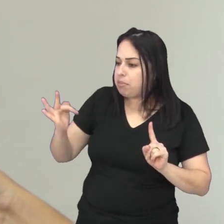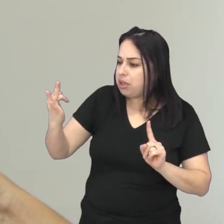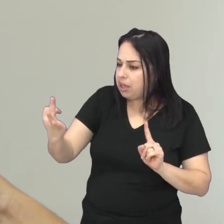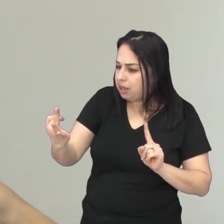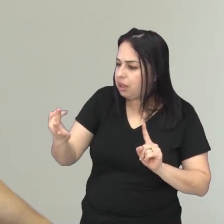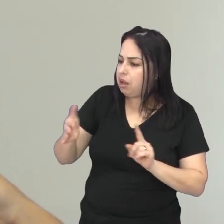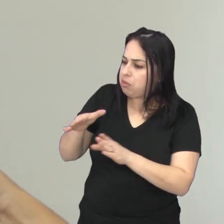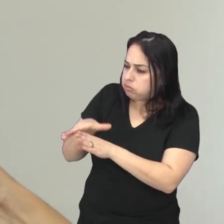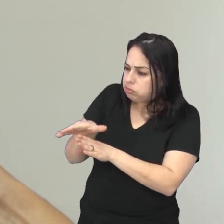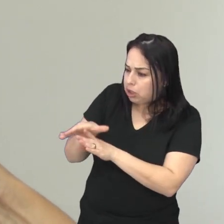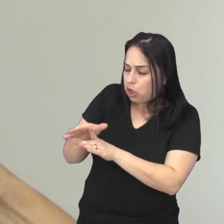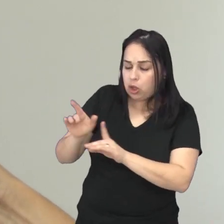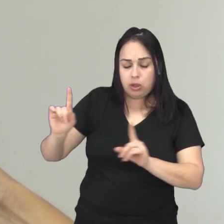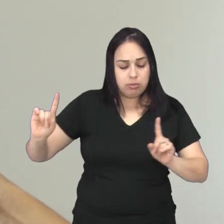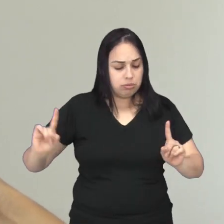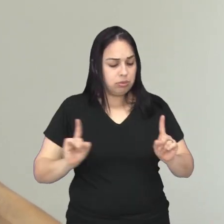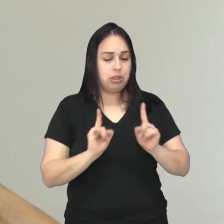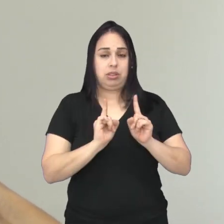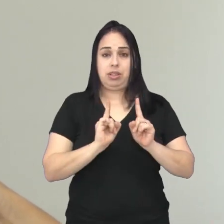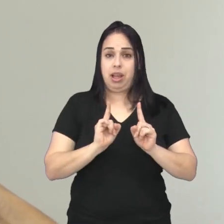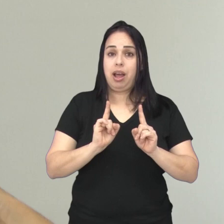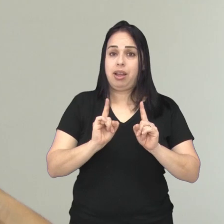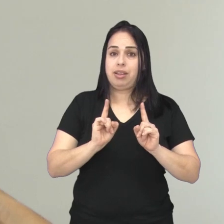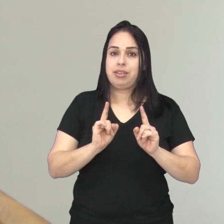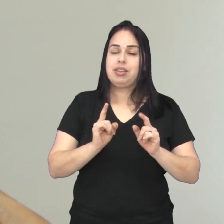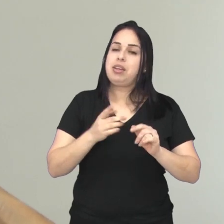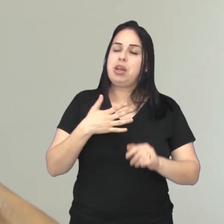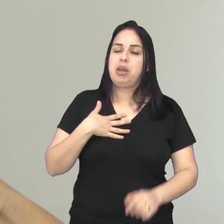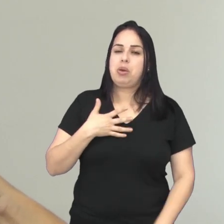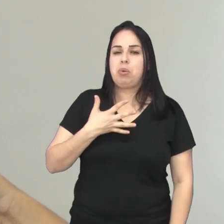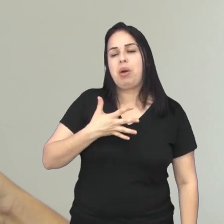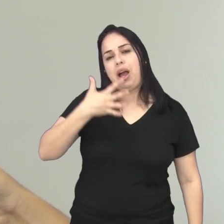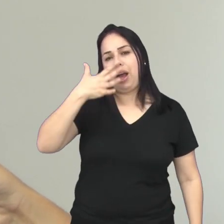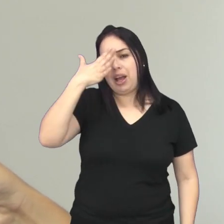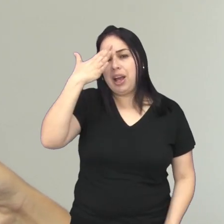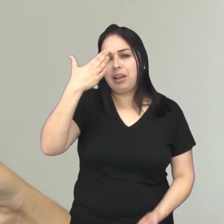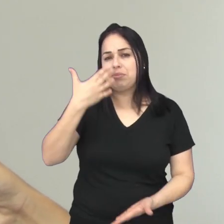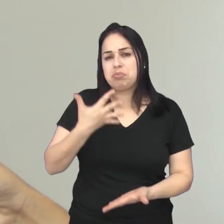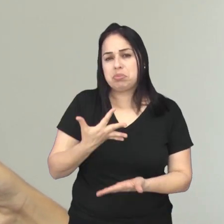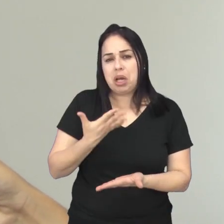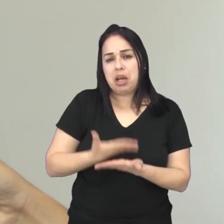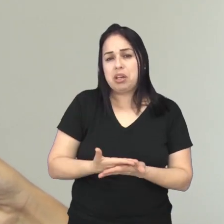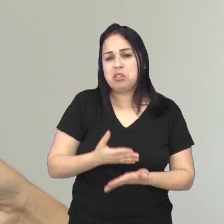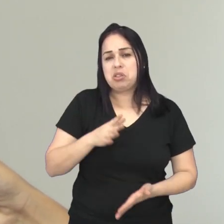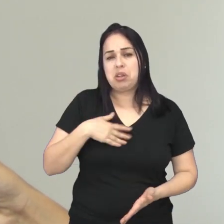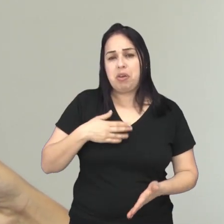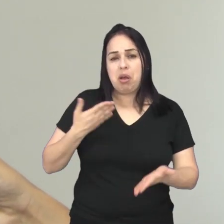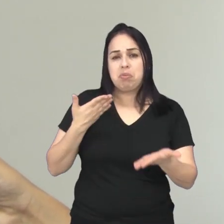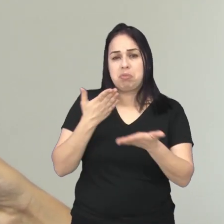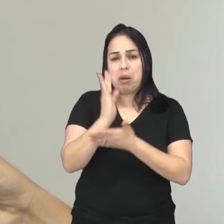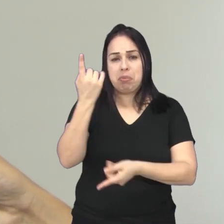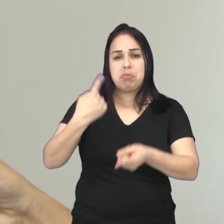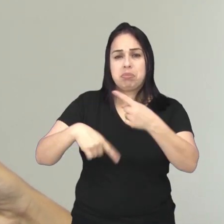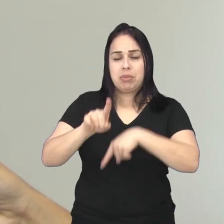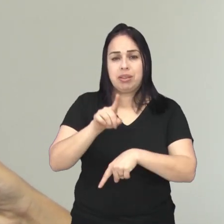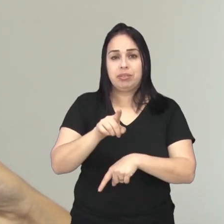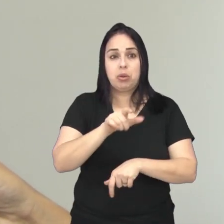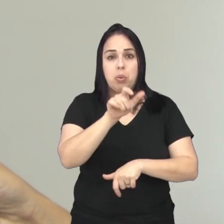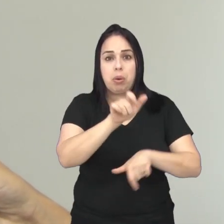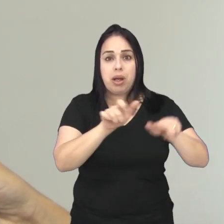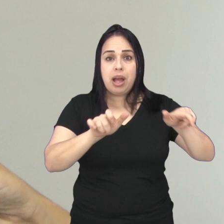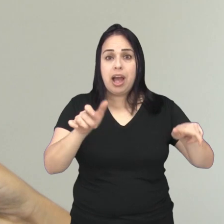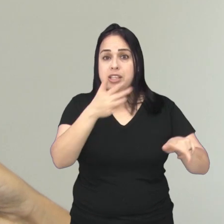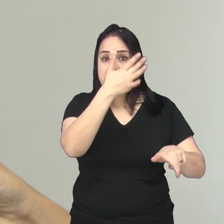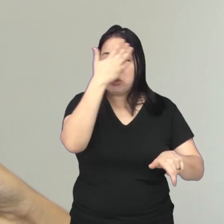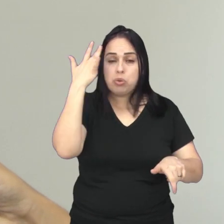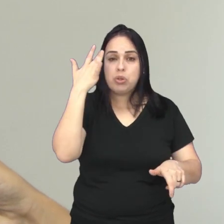essas pessoas. Então eu creio que nós teremos aí um êxito com esse projeto, porque o número de